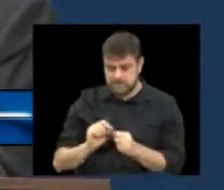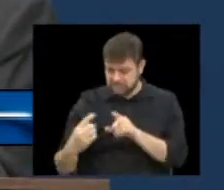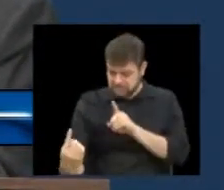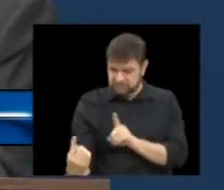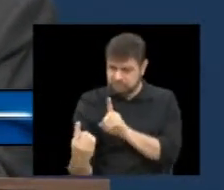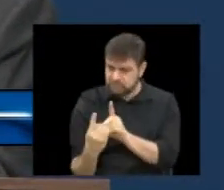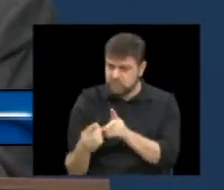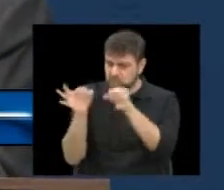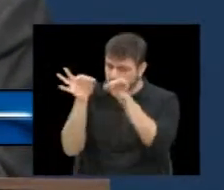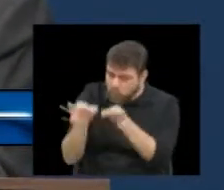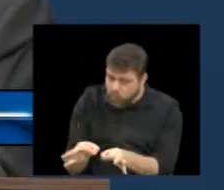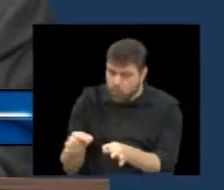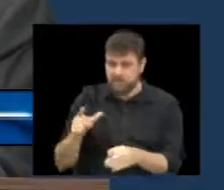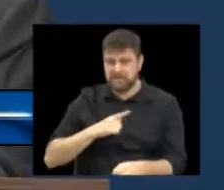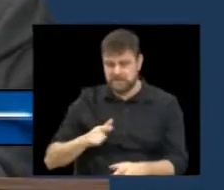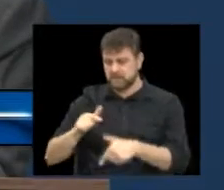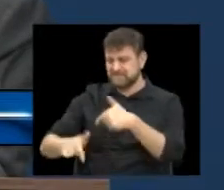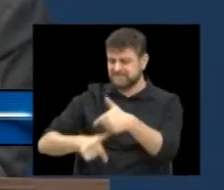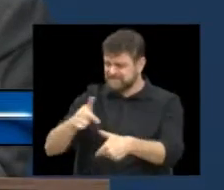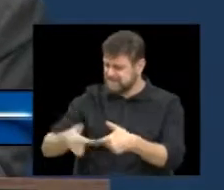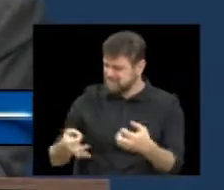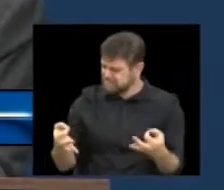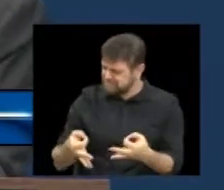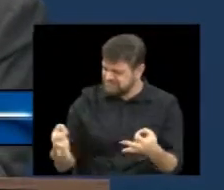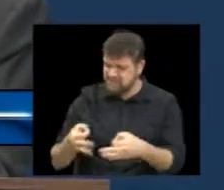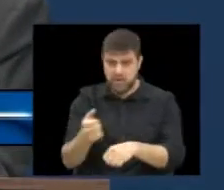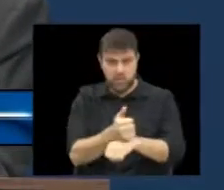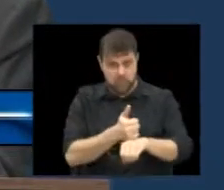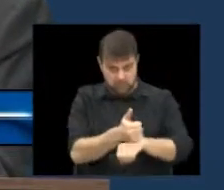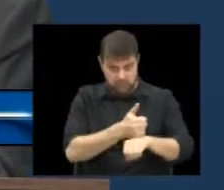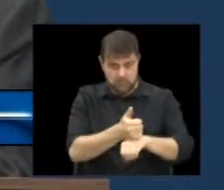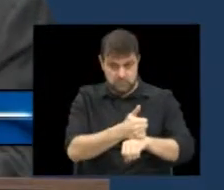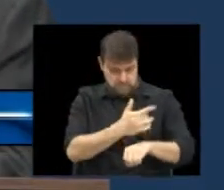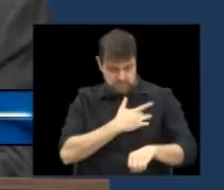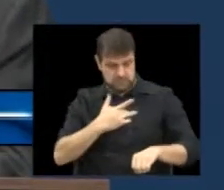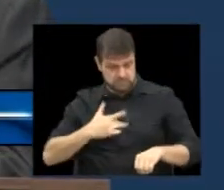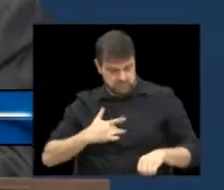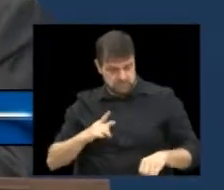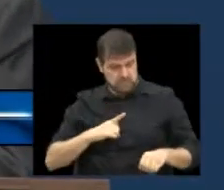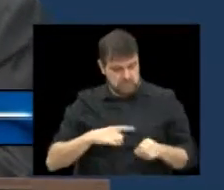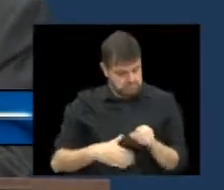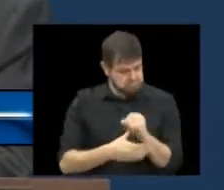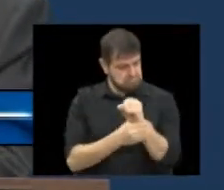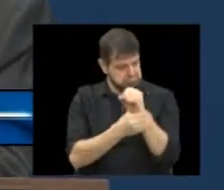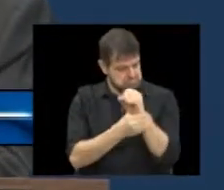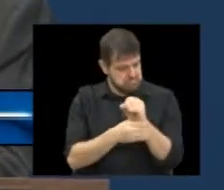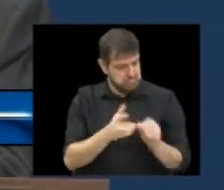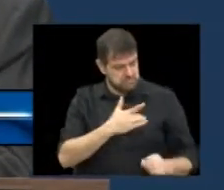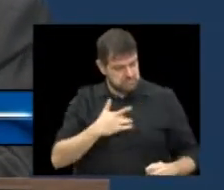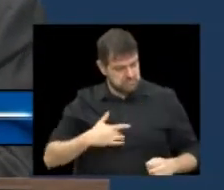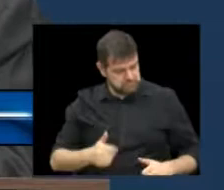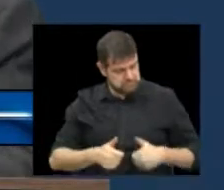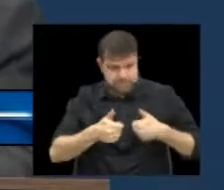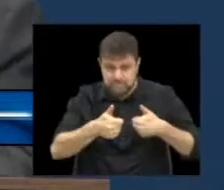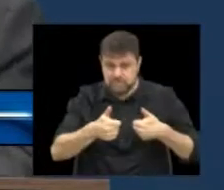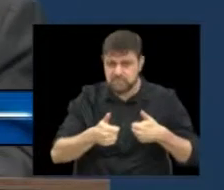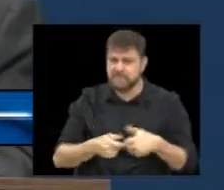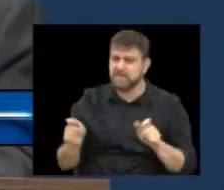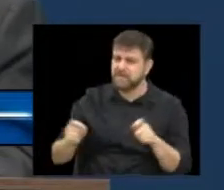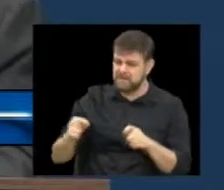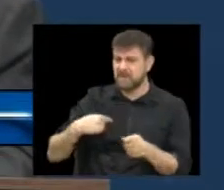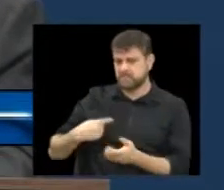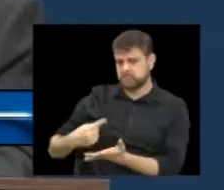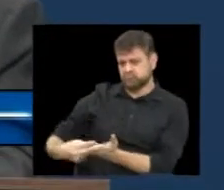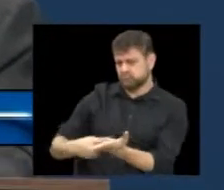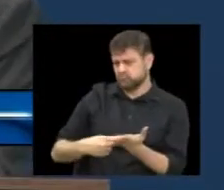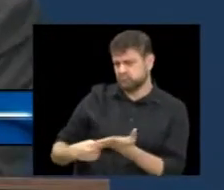para as pessoas, condições de trabalho dignas para os trabalhadores, garantindo proteção à saúde das pessoas, a gente poderia até ter acordo com